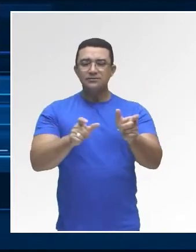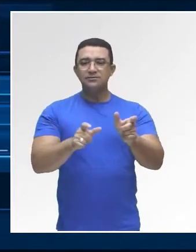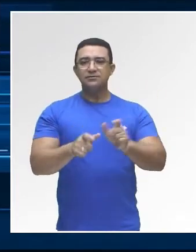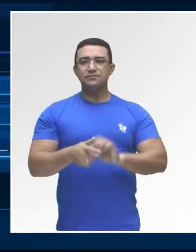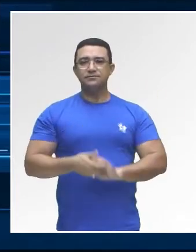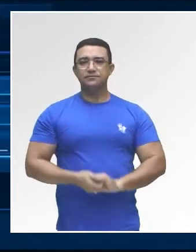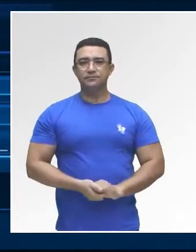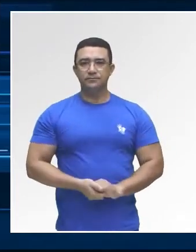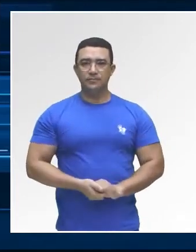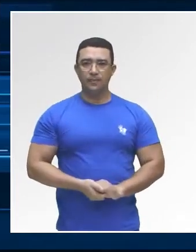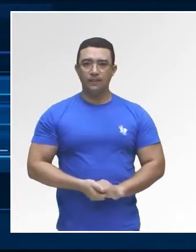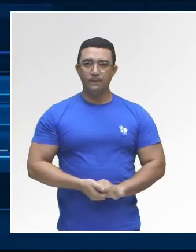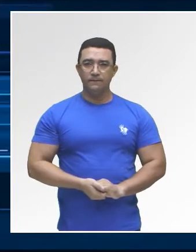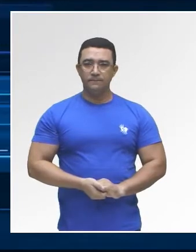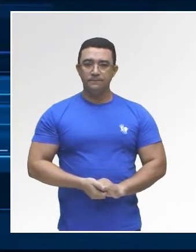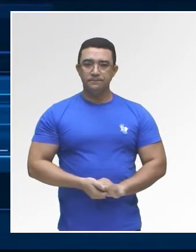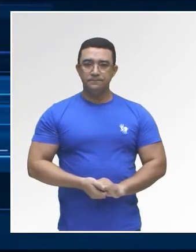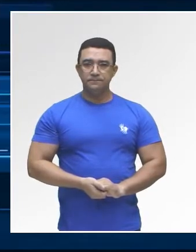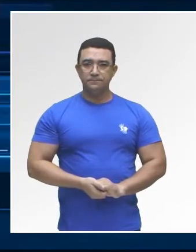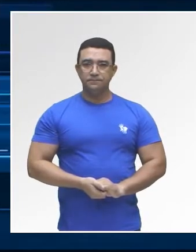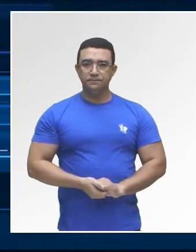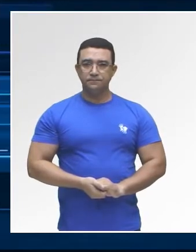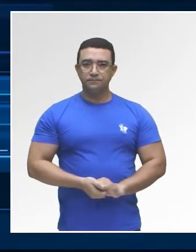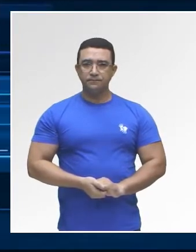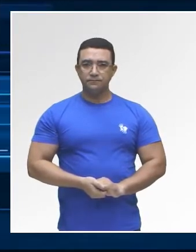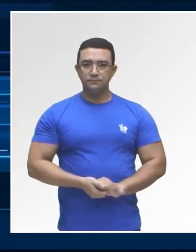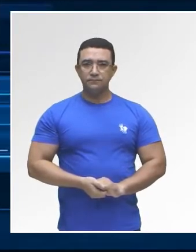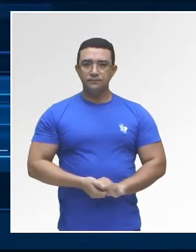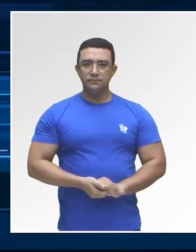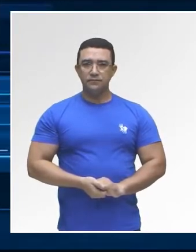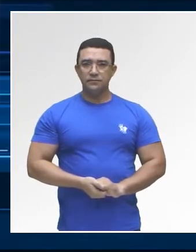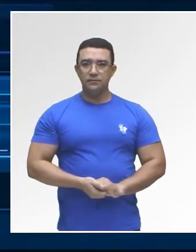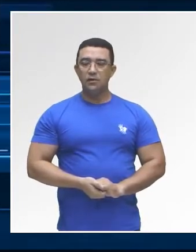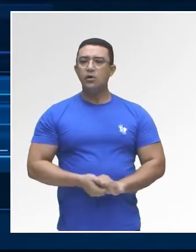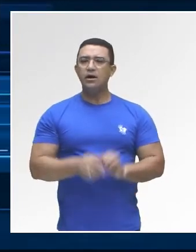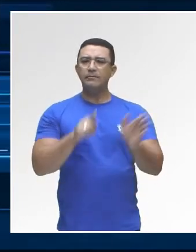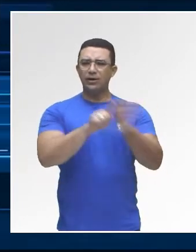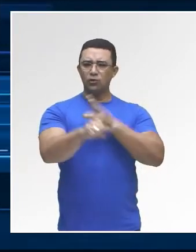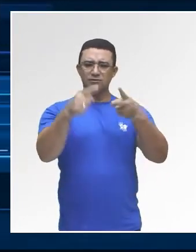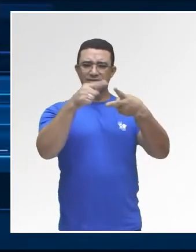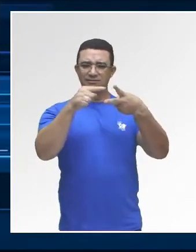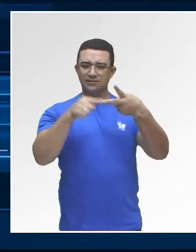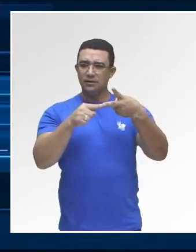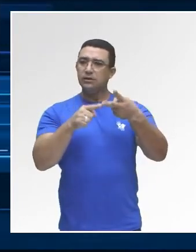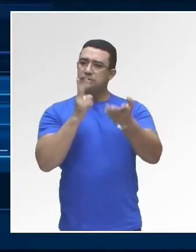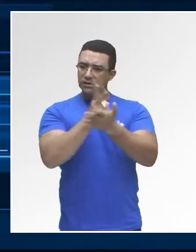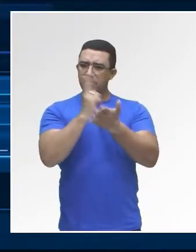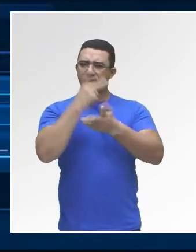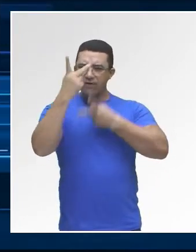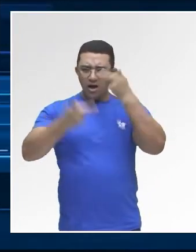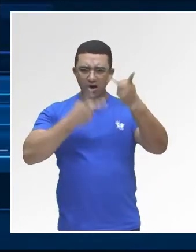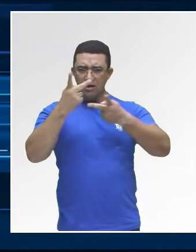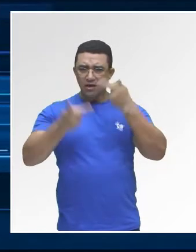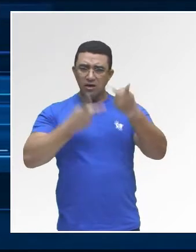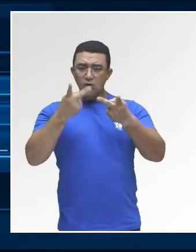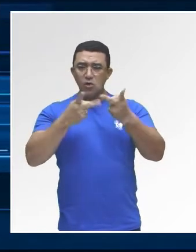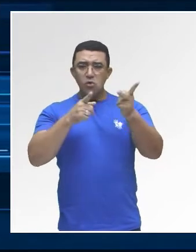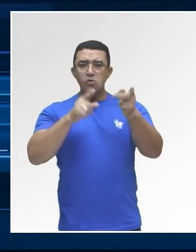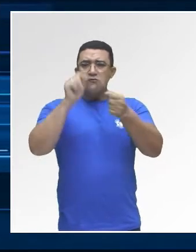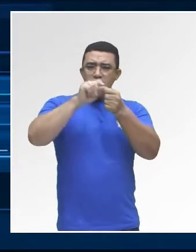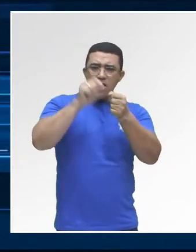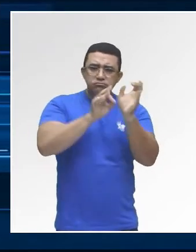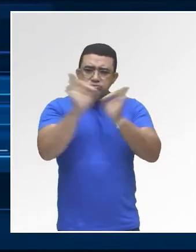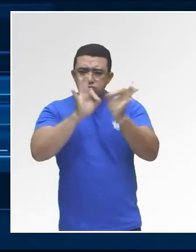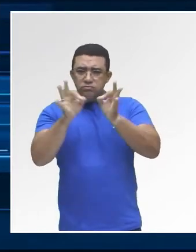Potira, sobre o país de origem e a nacionalidade. Aquelas perguntas que a gente faz em inglês. Então acompanhe aqui comigo nossos